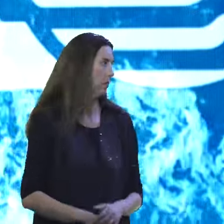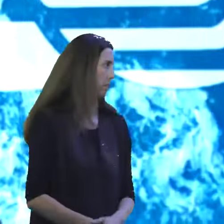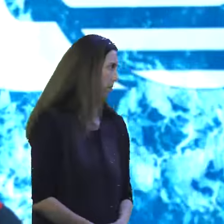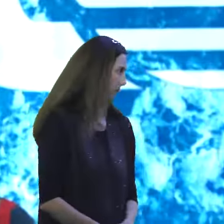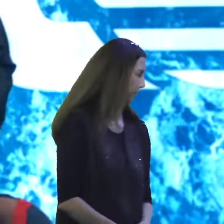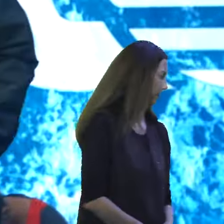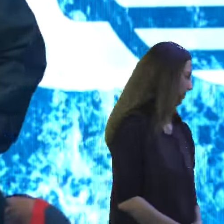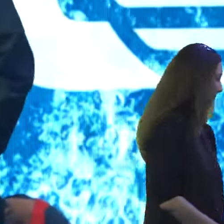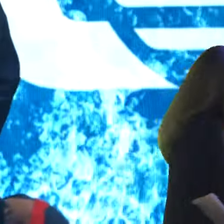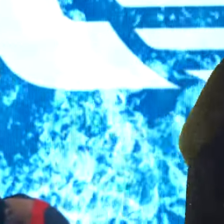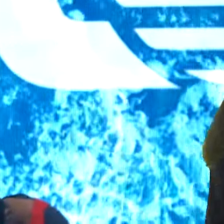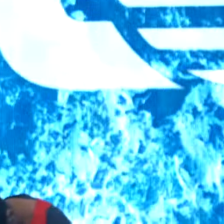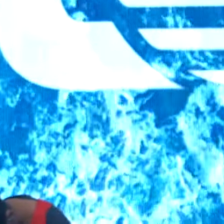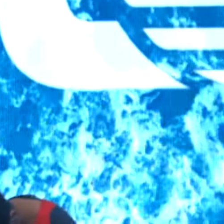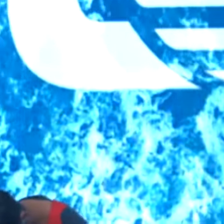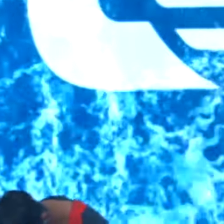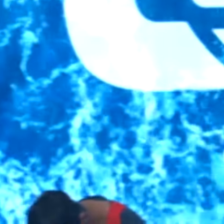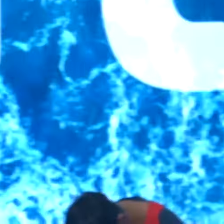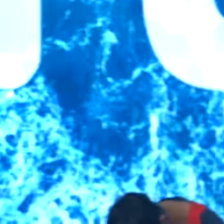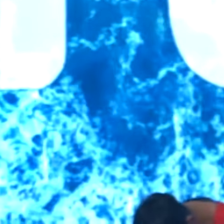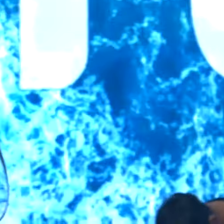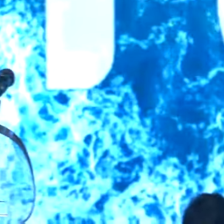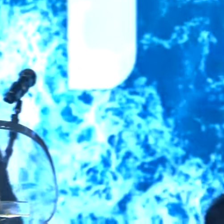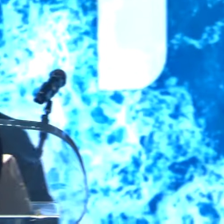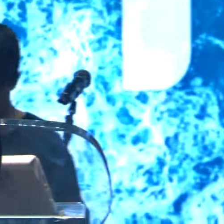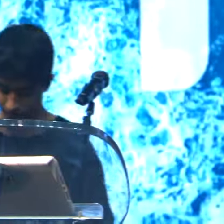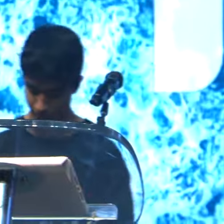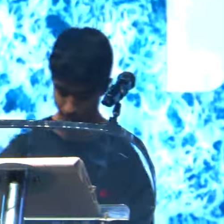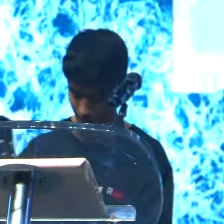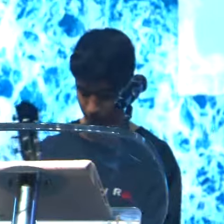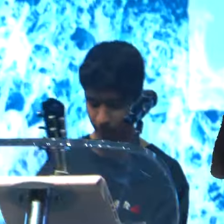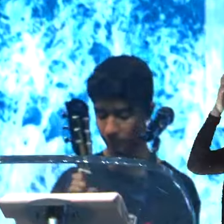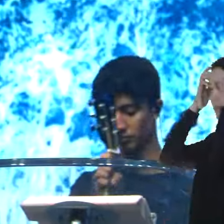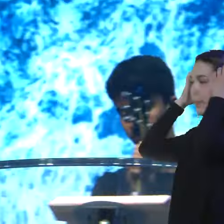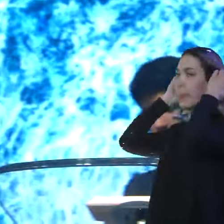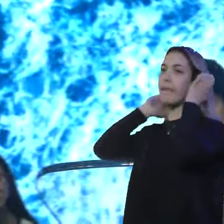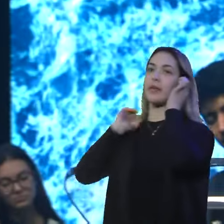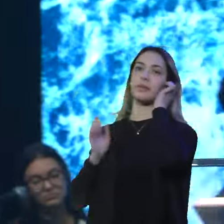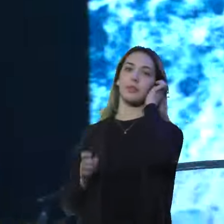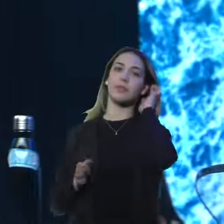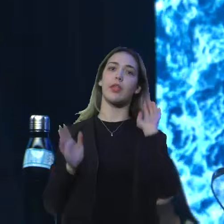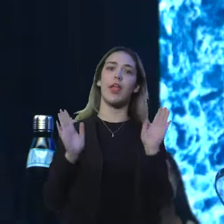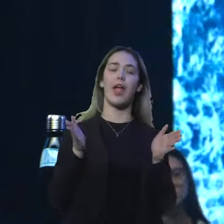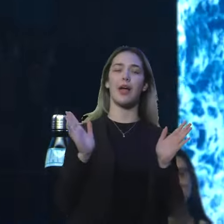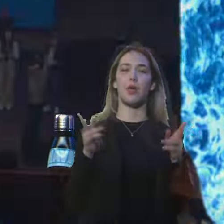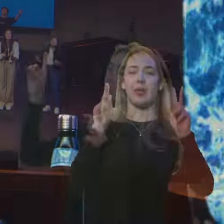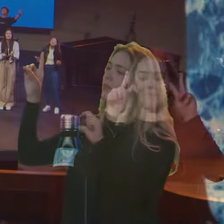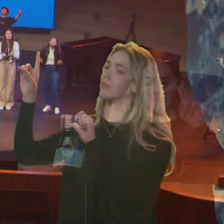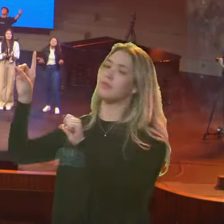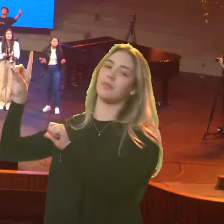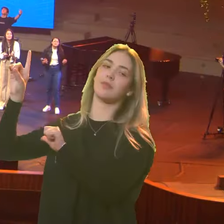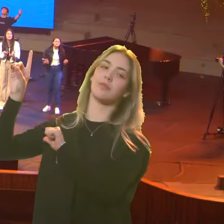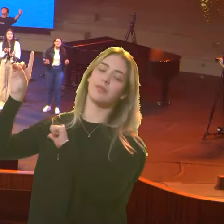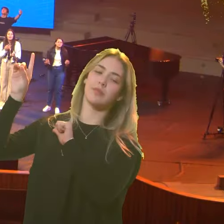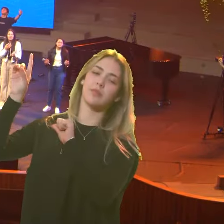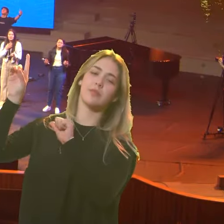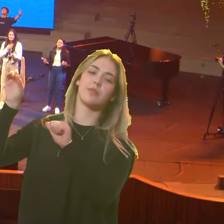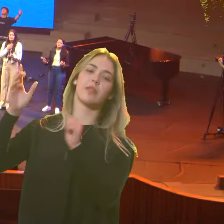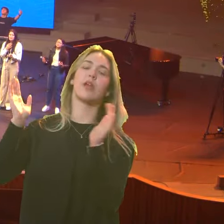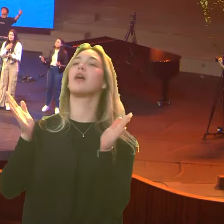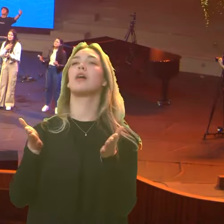orar. E eu quero que você feche os seus olhos e você reveja a sua vida. Nós vamos